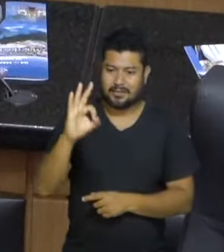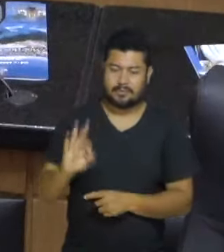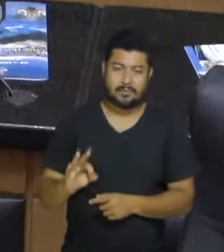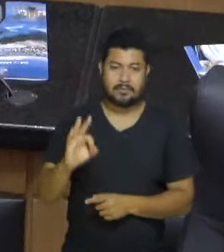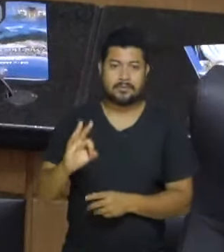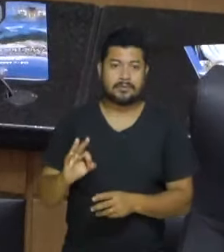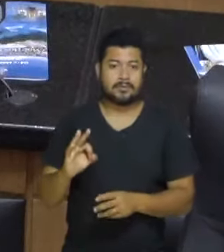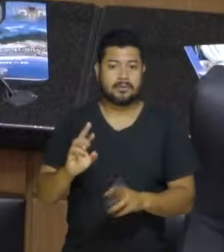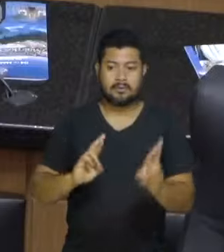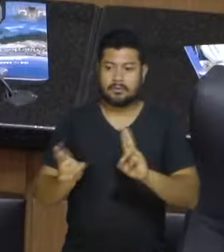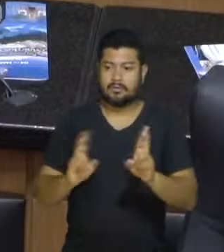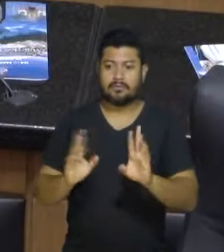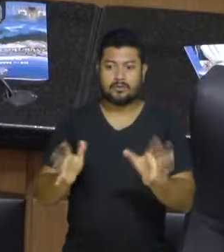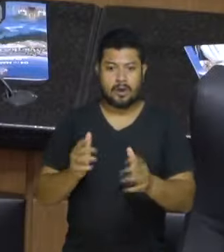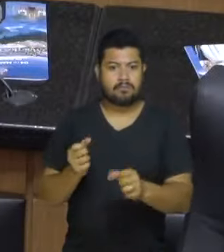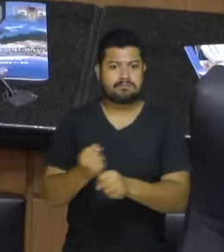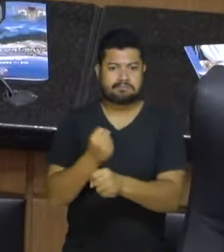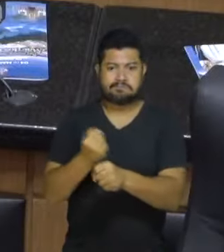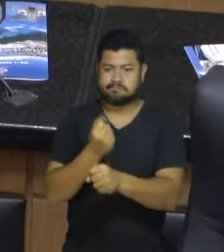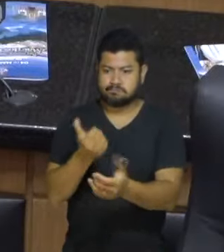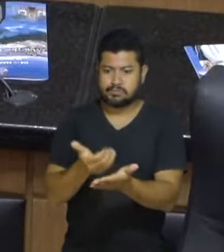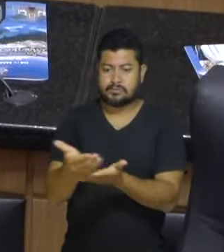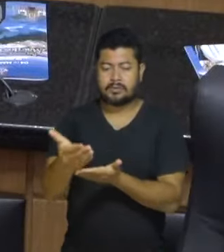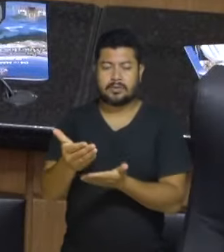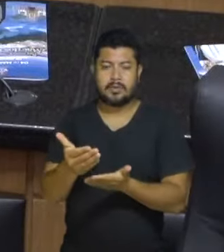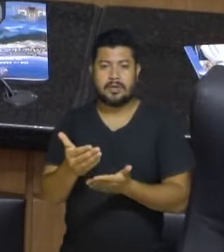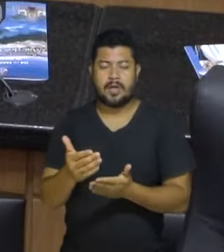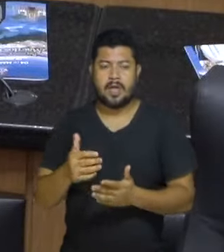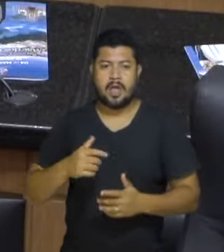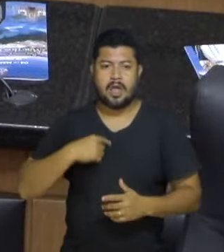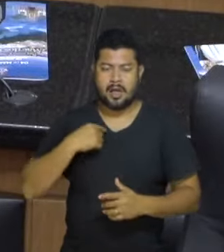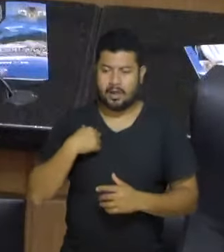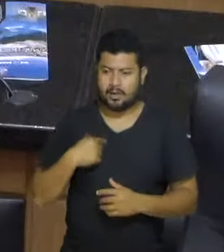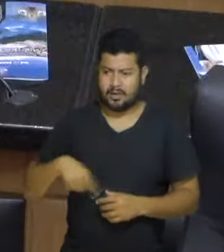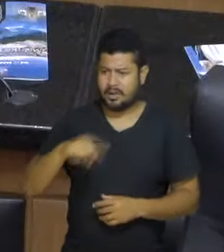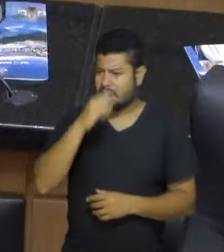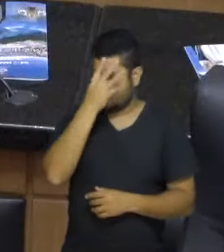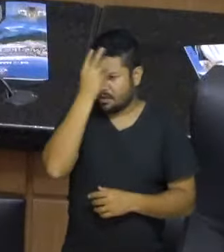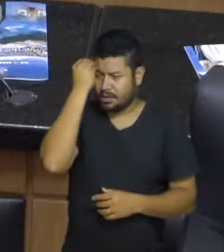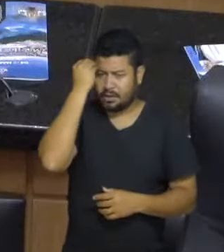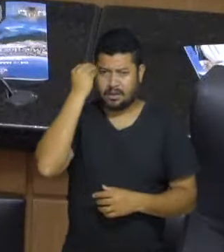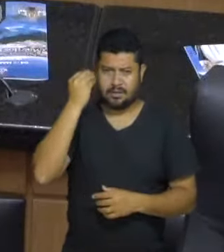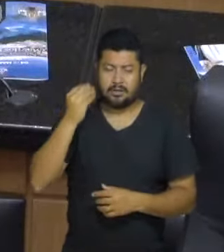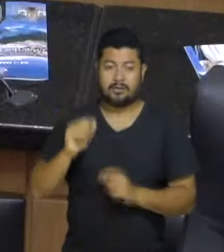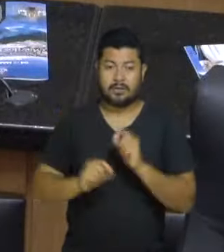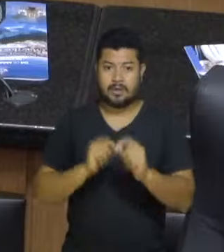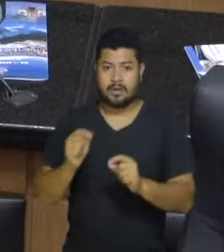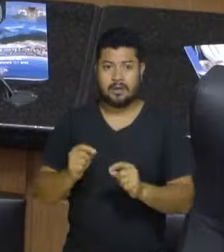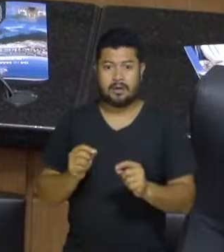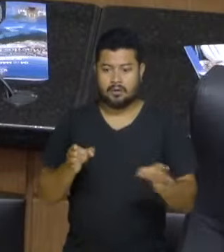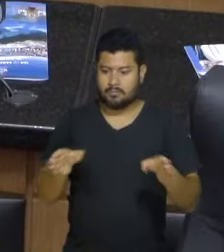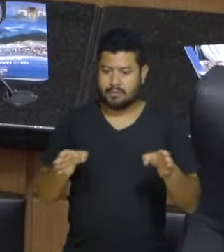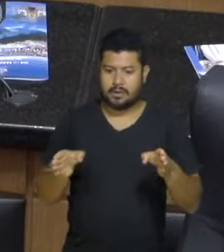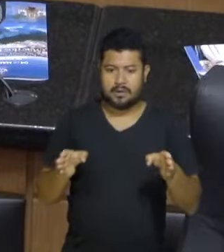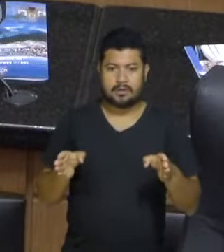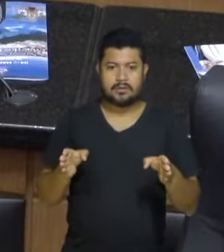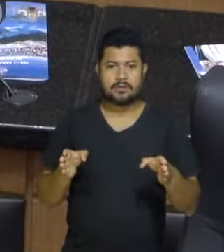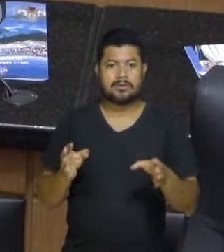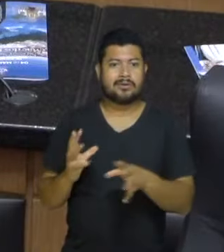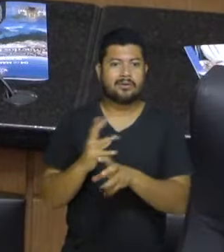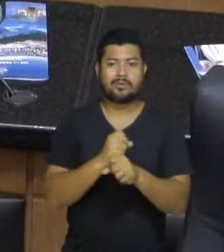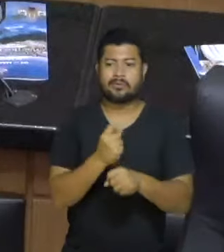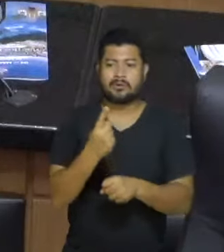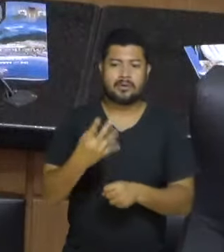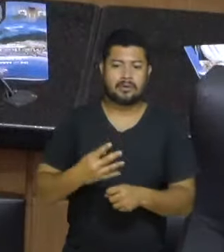iniciados. Não podemos esquecer que esse governo está há menos de 14 meses no governo e dando uma resposta